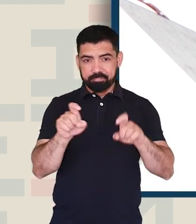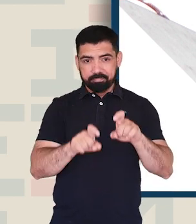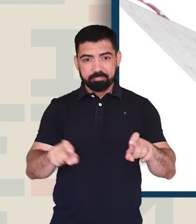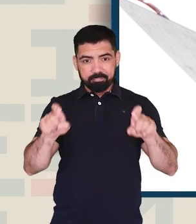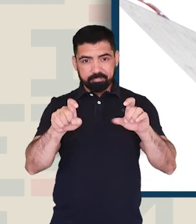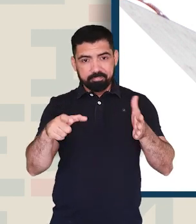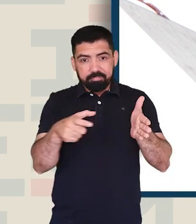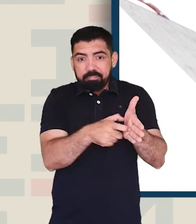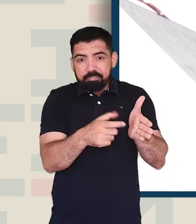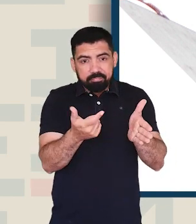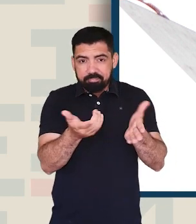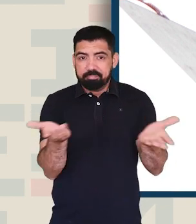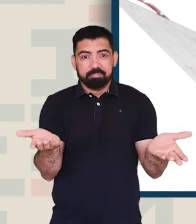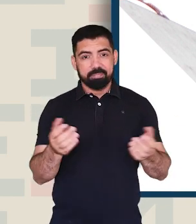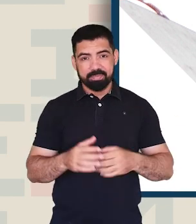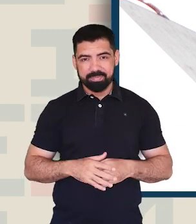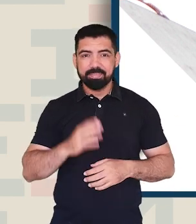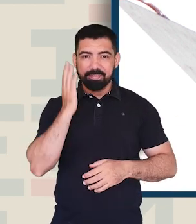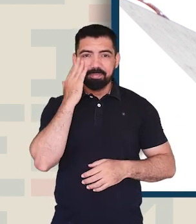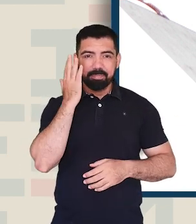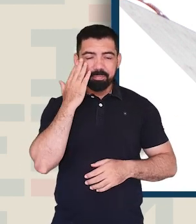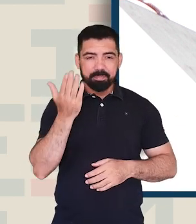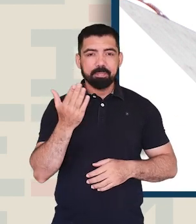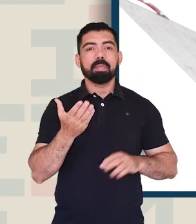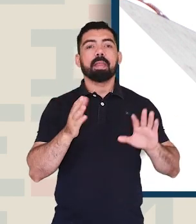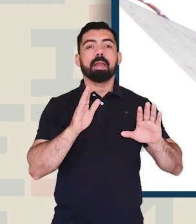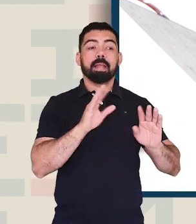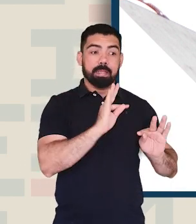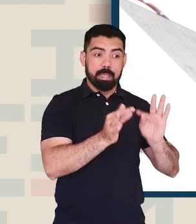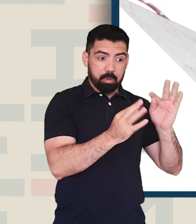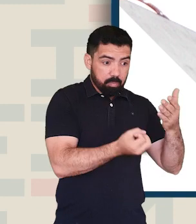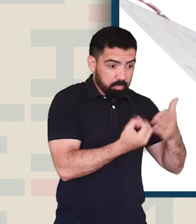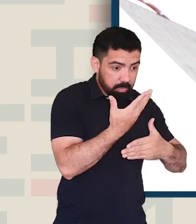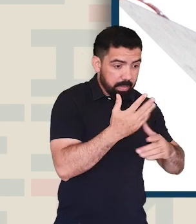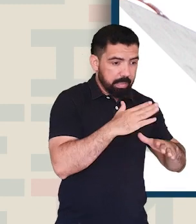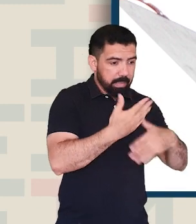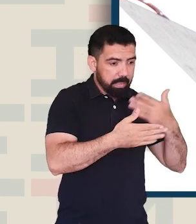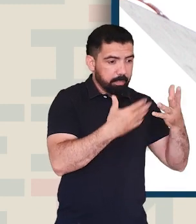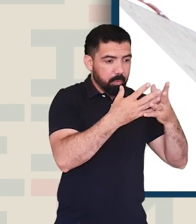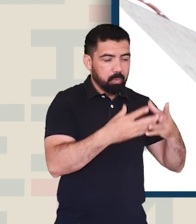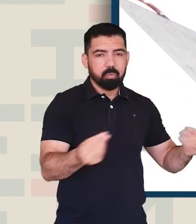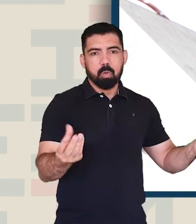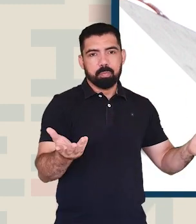uma unidade de disquete, né? Então, depois surgiram aqueles